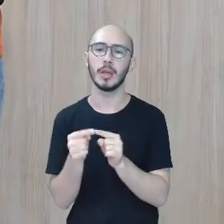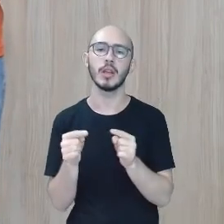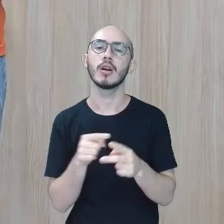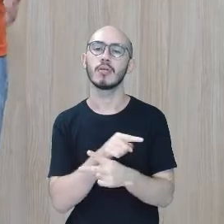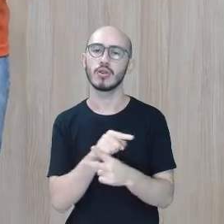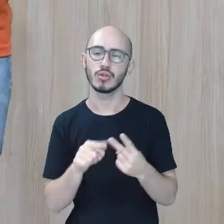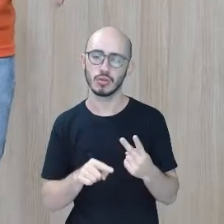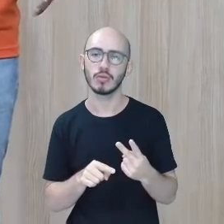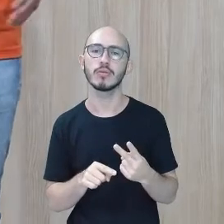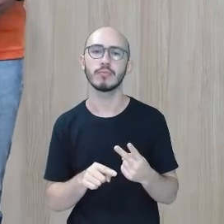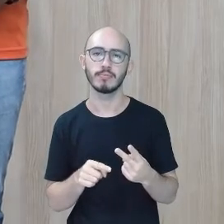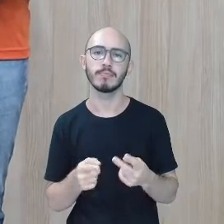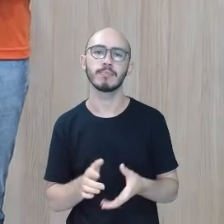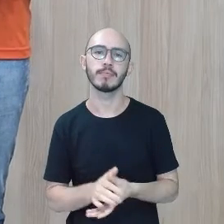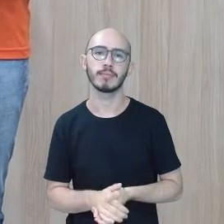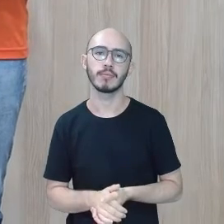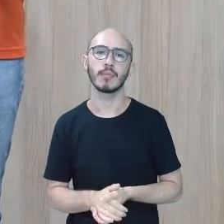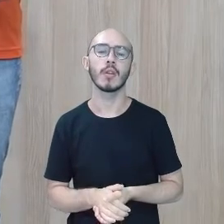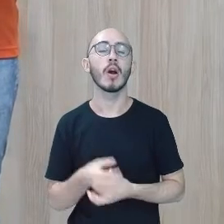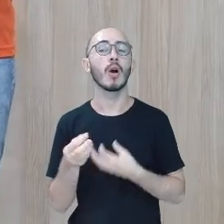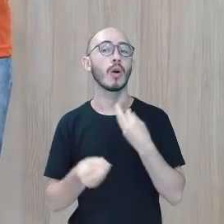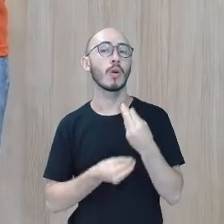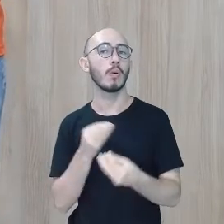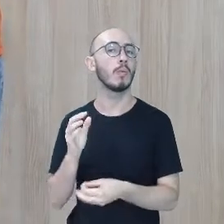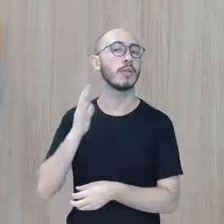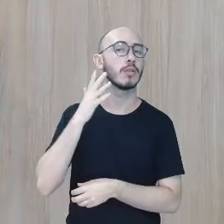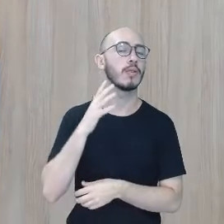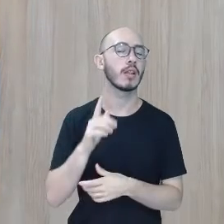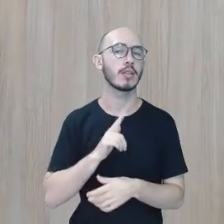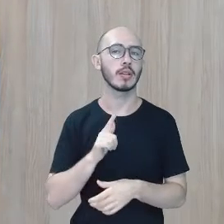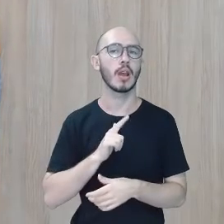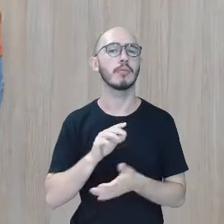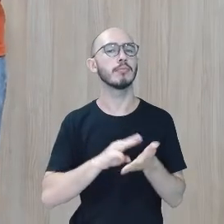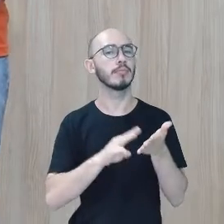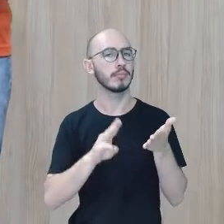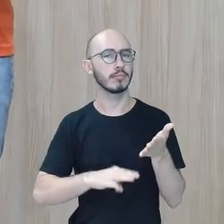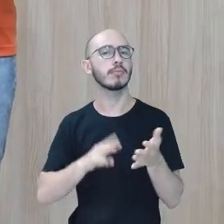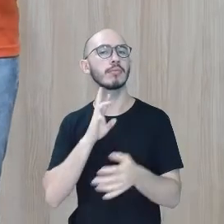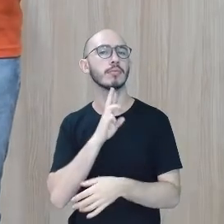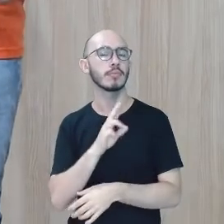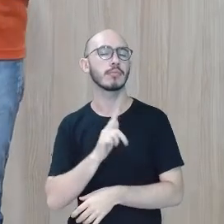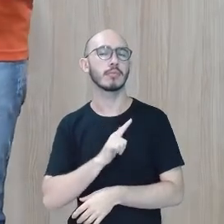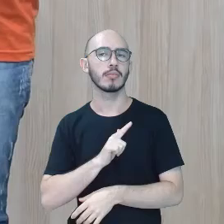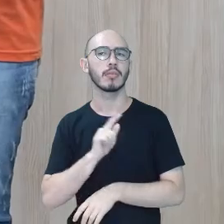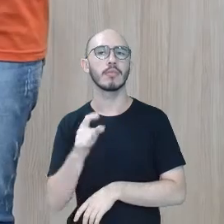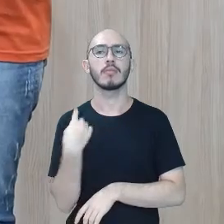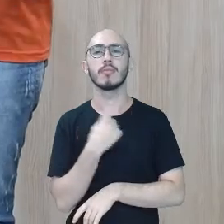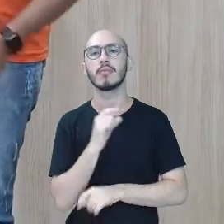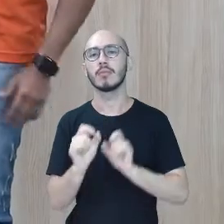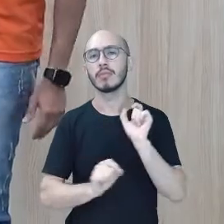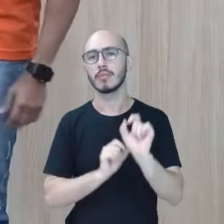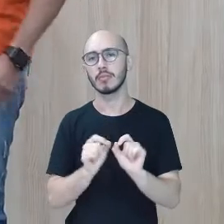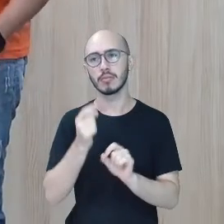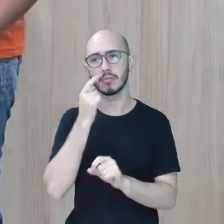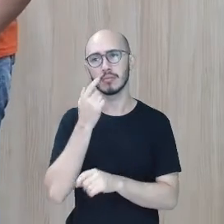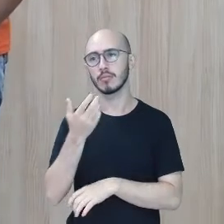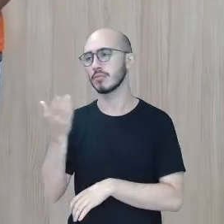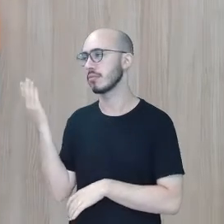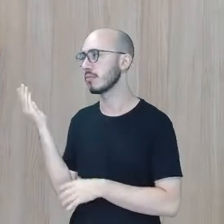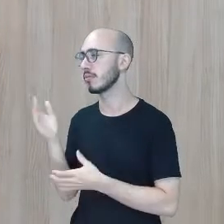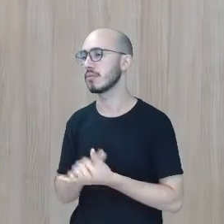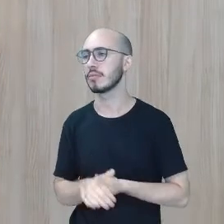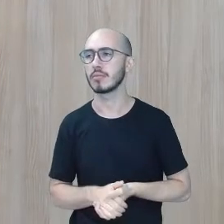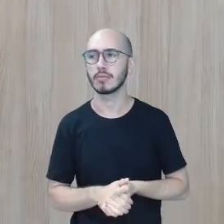equações aí ao mesmo tempo. E para resolver, a gente encontrou métodos de resolução e aí a gente fez essas operações